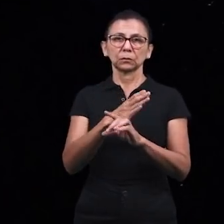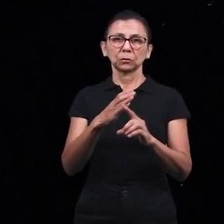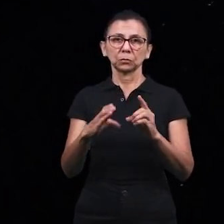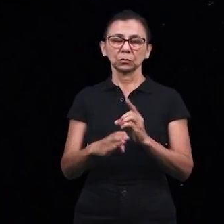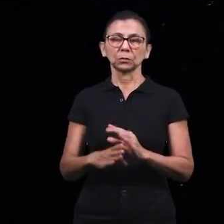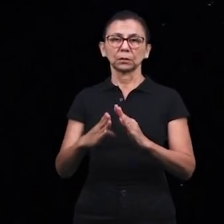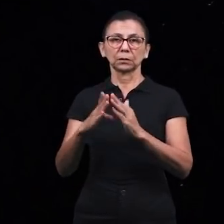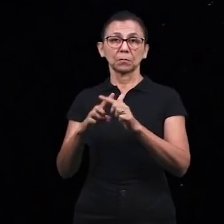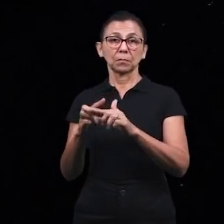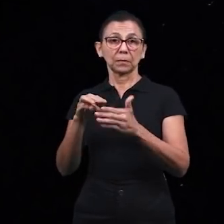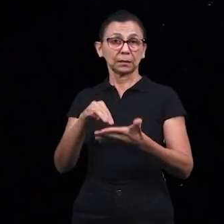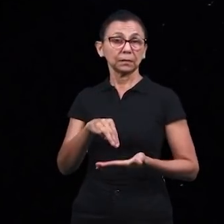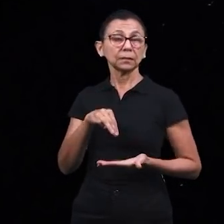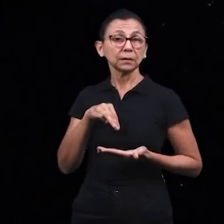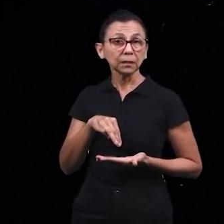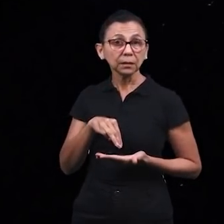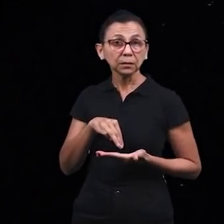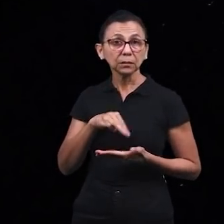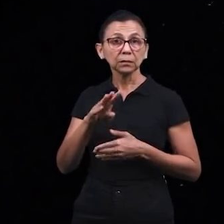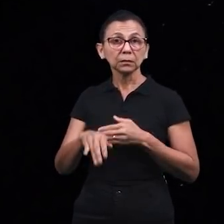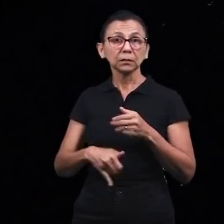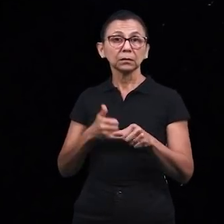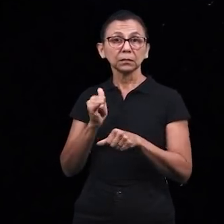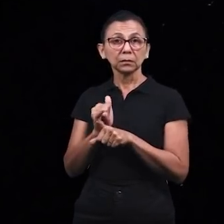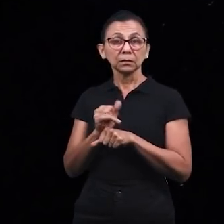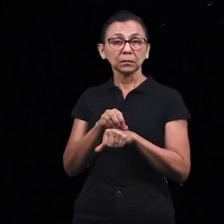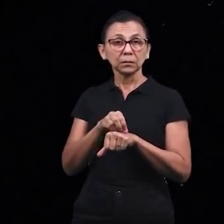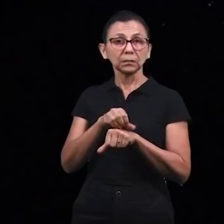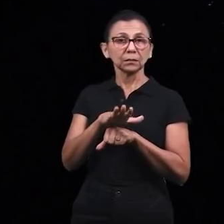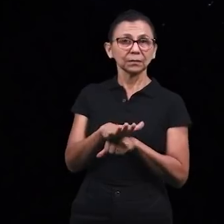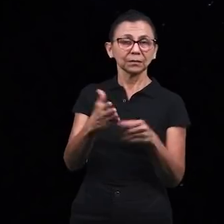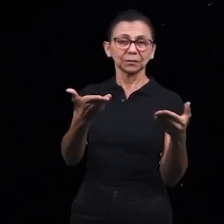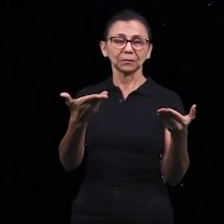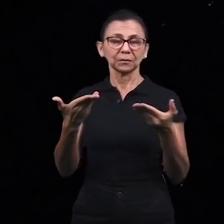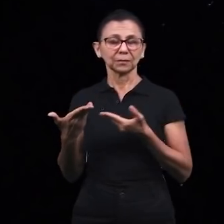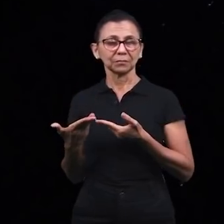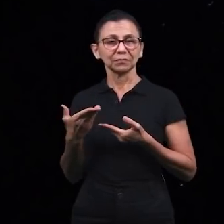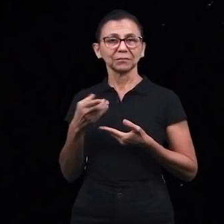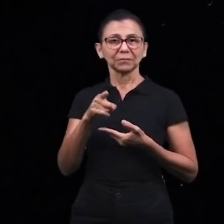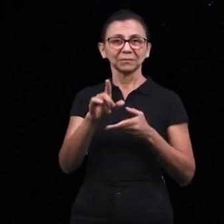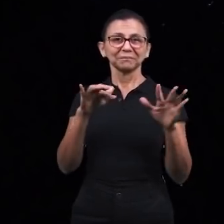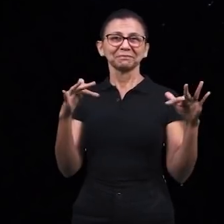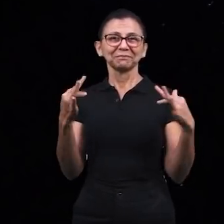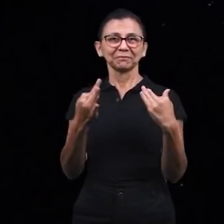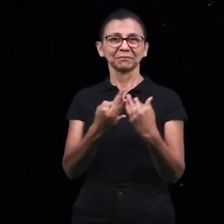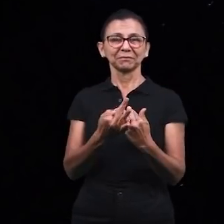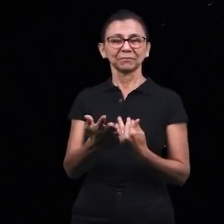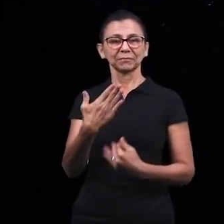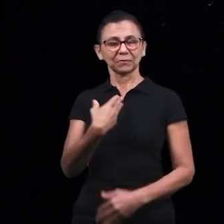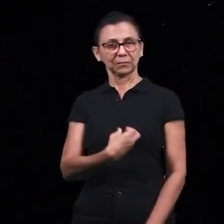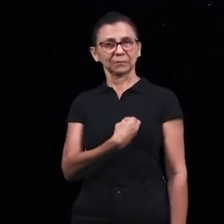compreendeu. Seus inimigos foram punidos e o rei